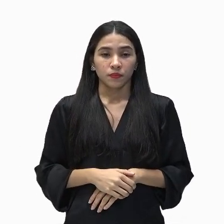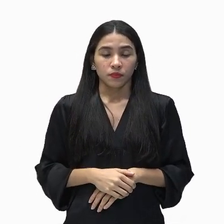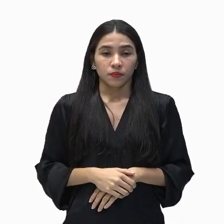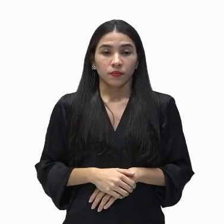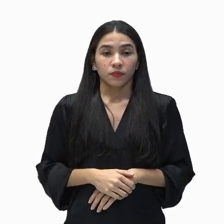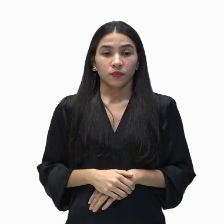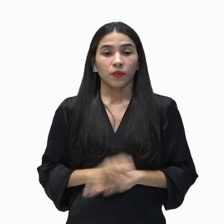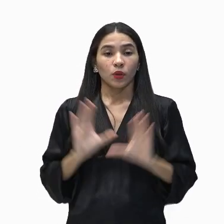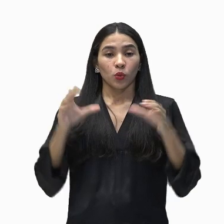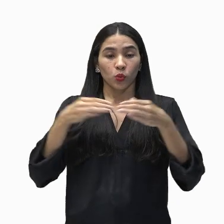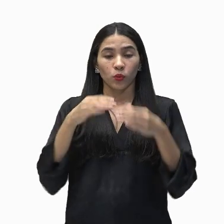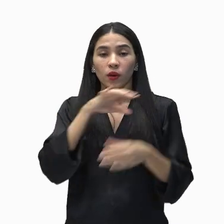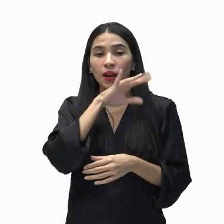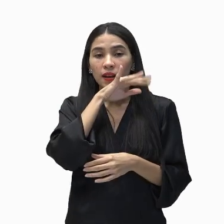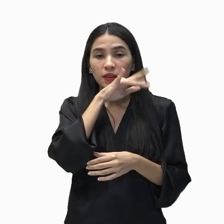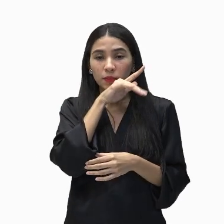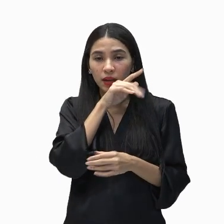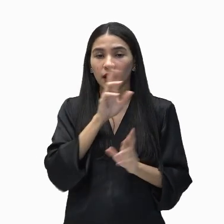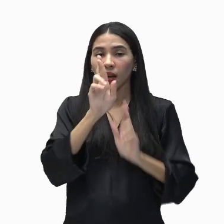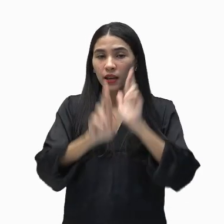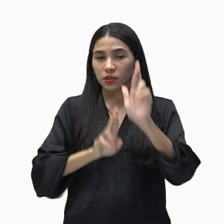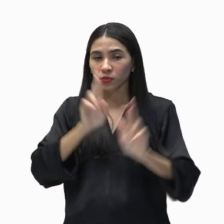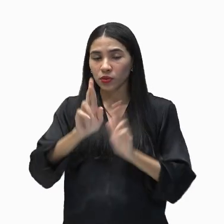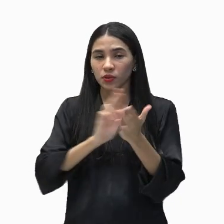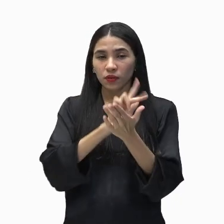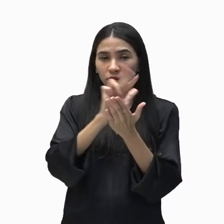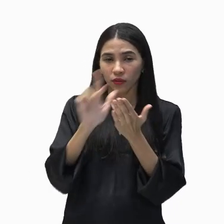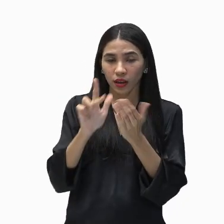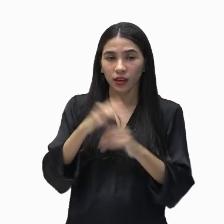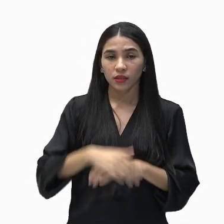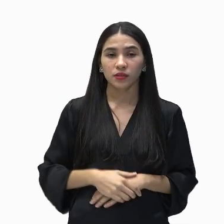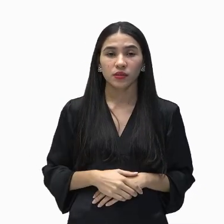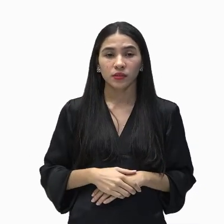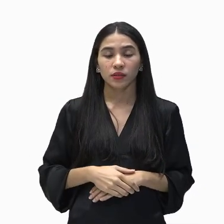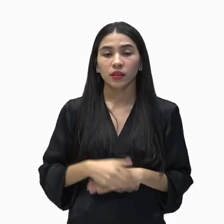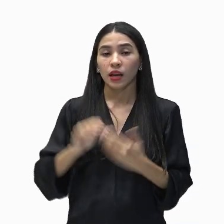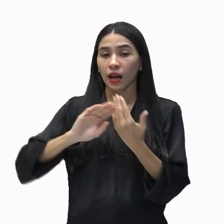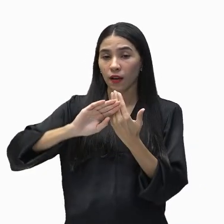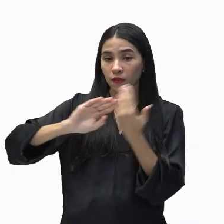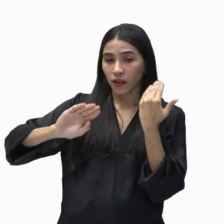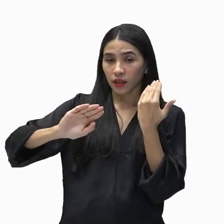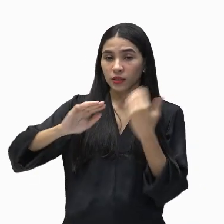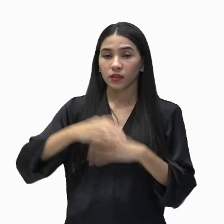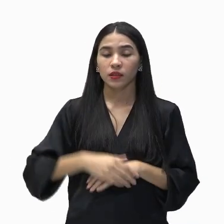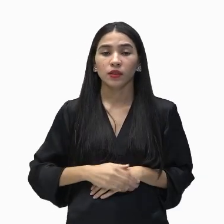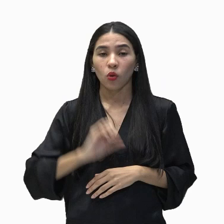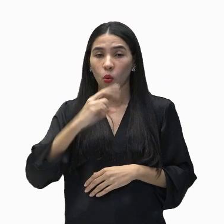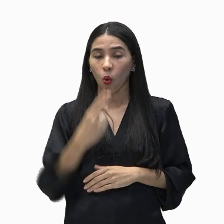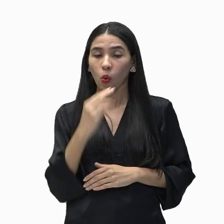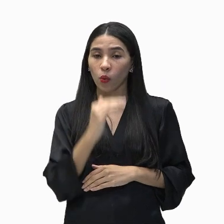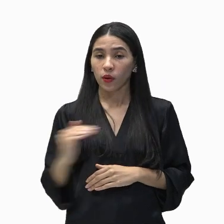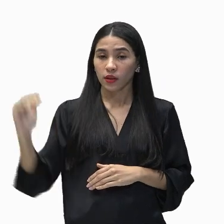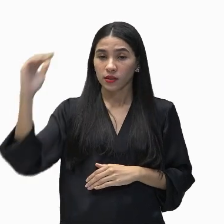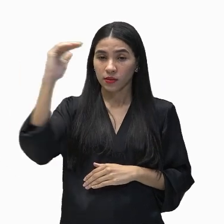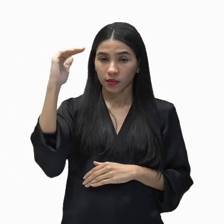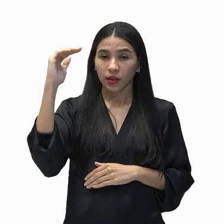Os animais respondem a várias formas de estímulos, como o afastamento ou o crescimento em direção a esse estímulo.